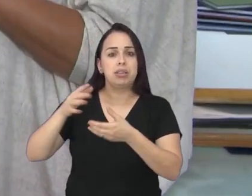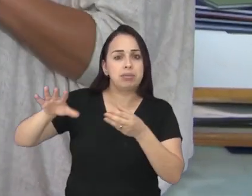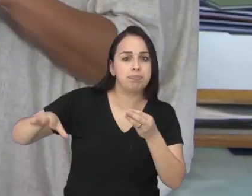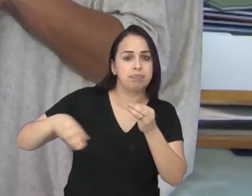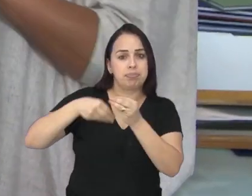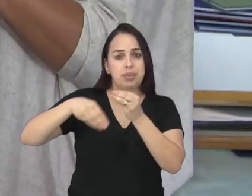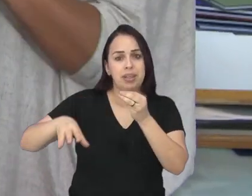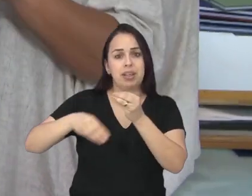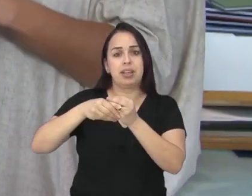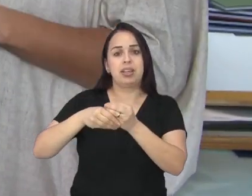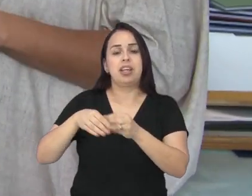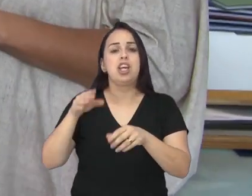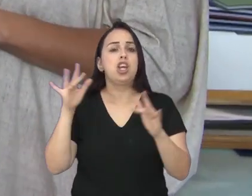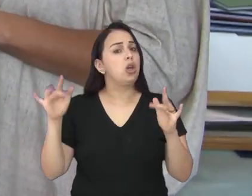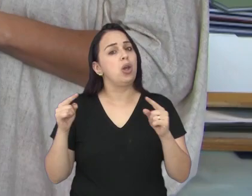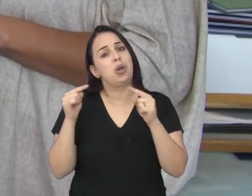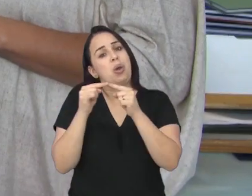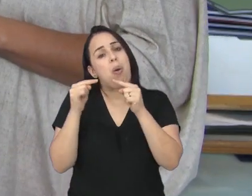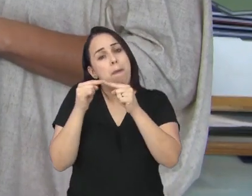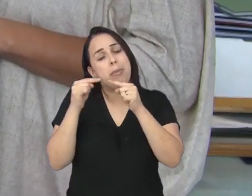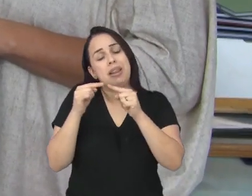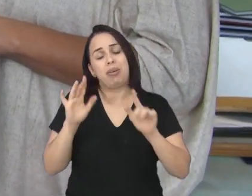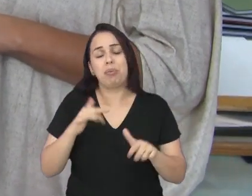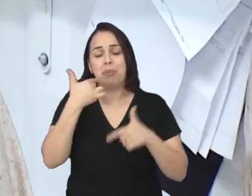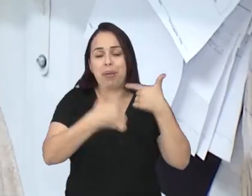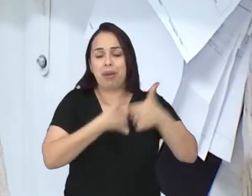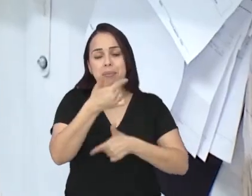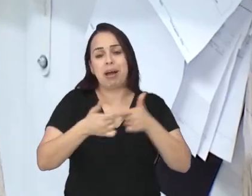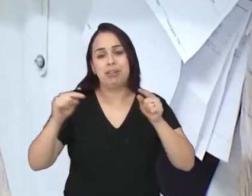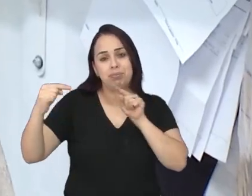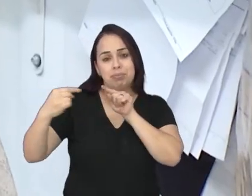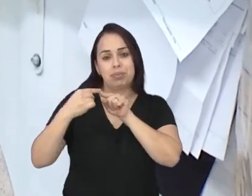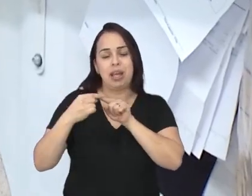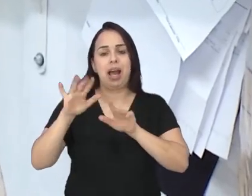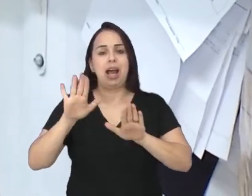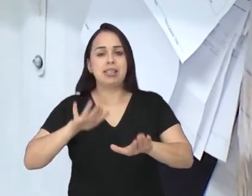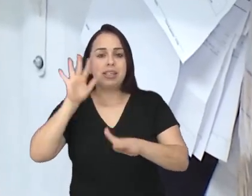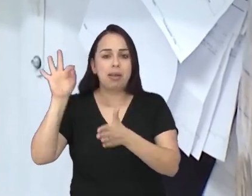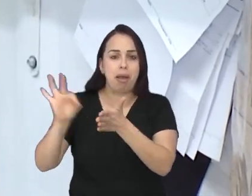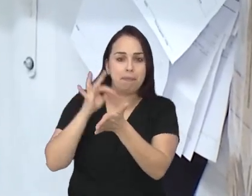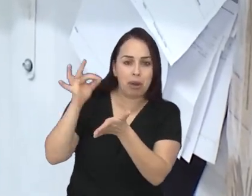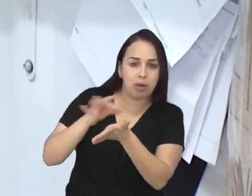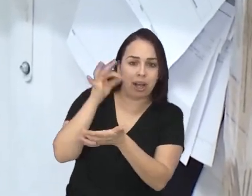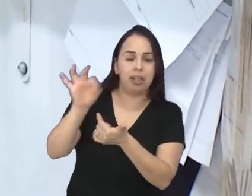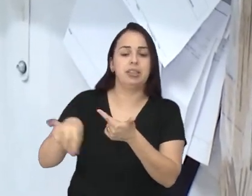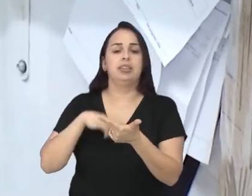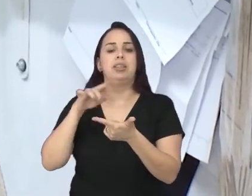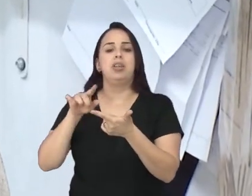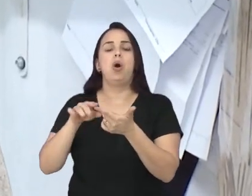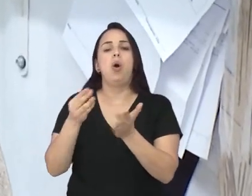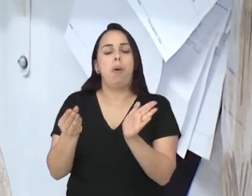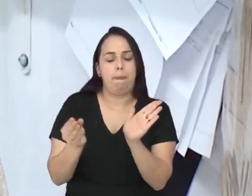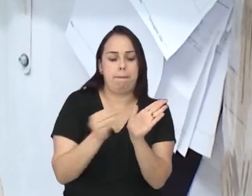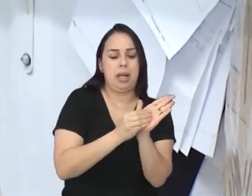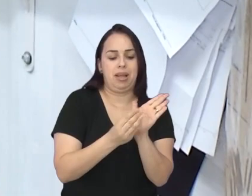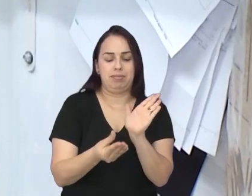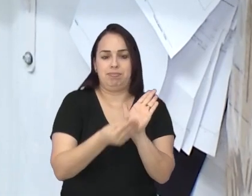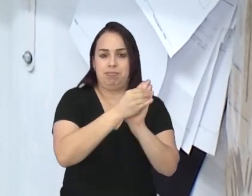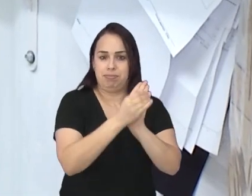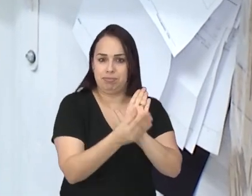que converse com o trabalho que a gente desenvolve aqui, né? Então, às vezes é bordado, uma